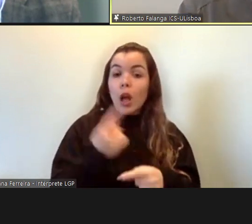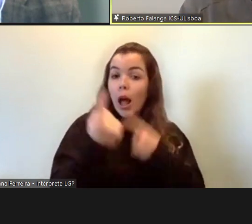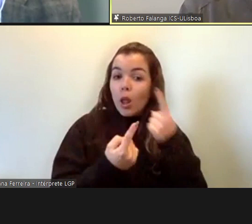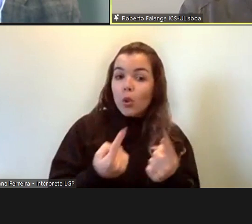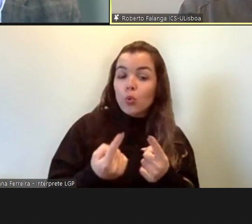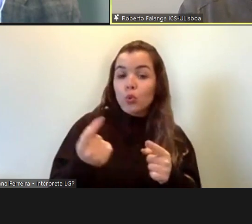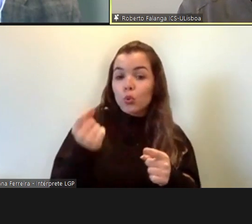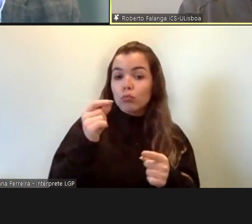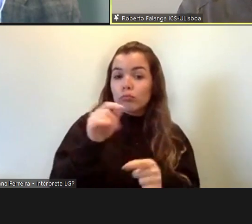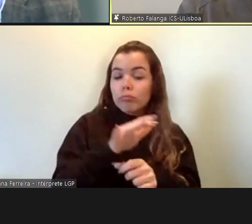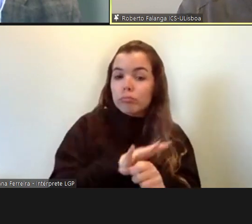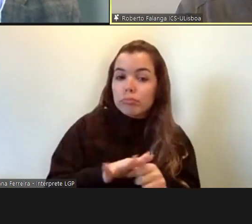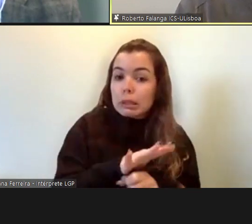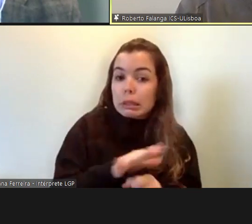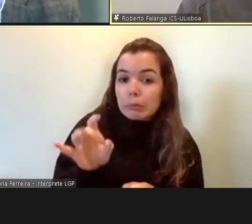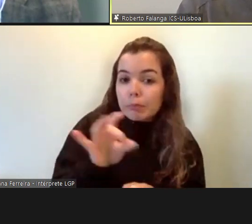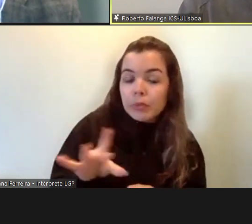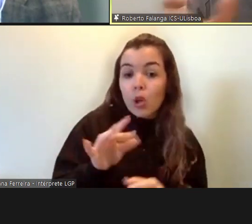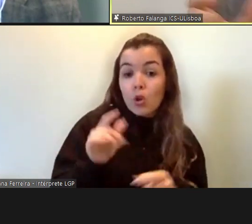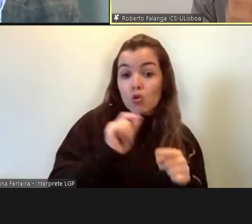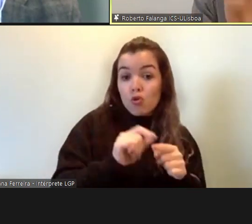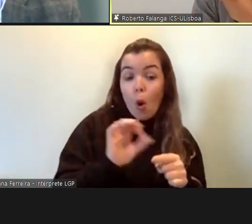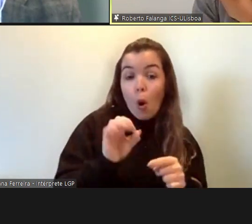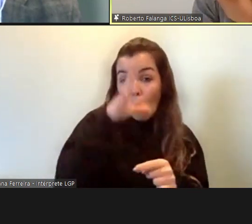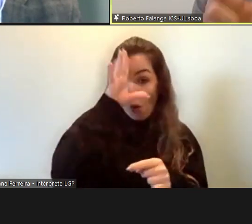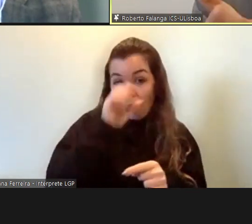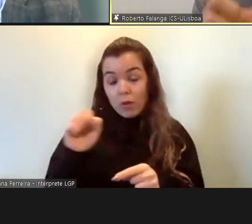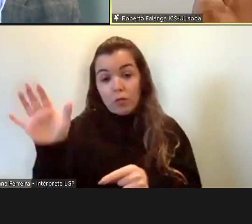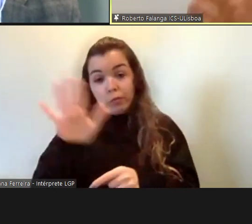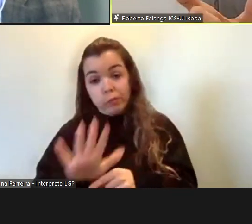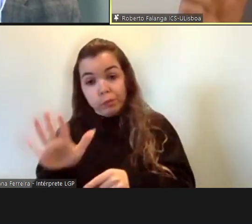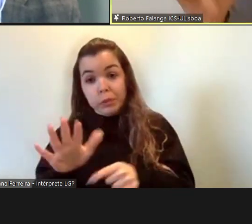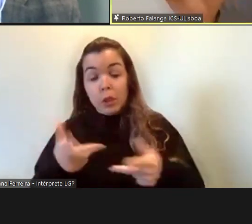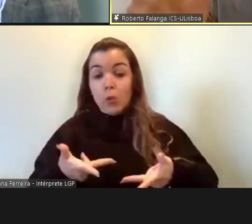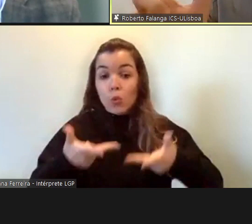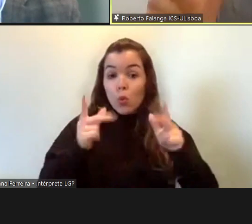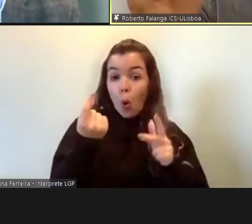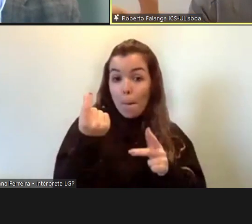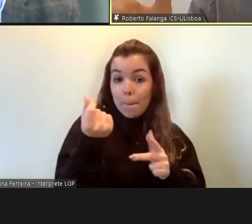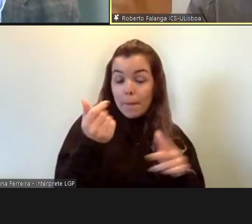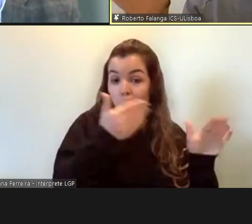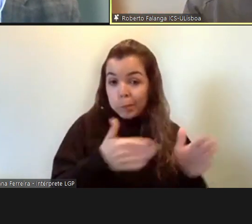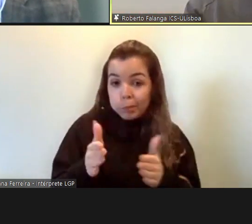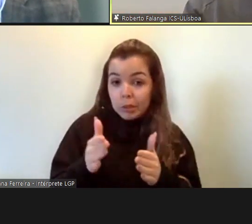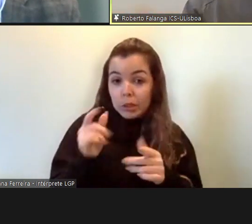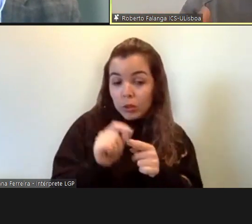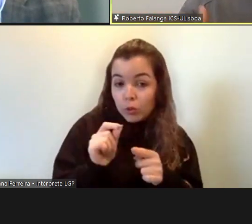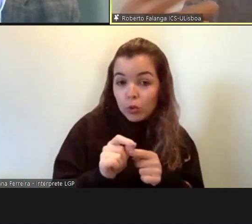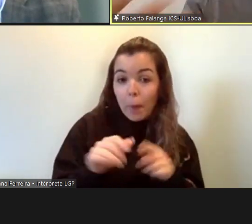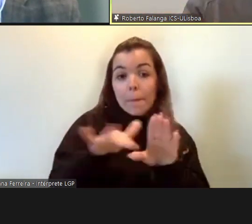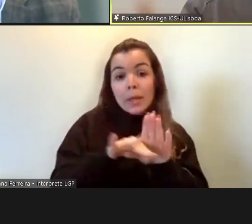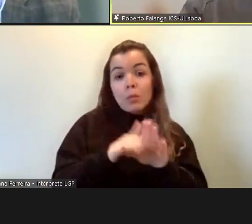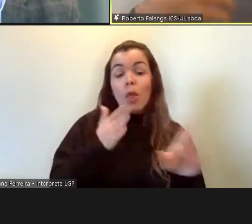de um governo nacional. Portanto, disponibilizar uma verba para a participação direta dos cidadãos, que